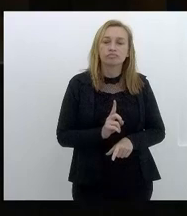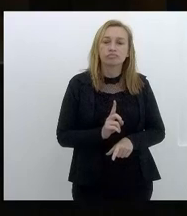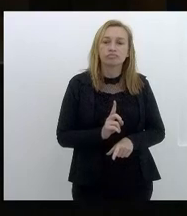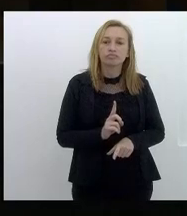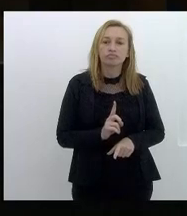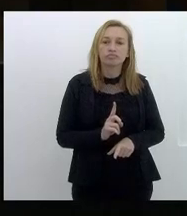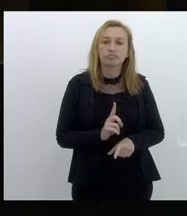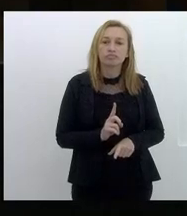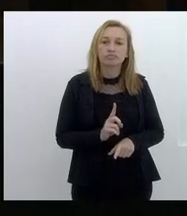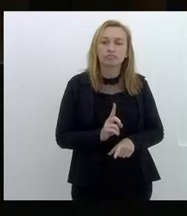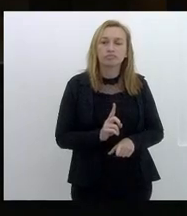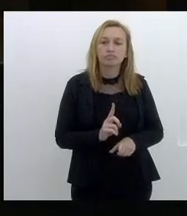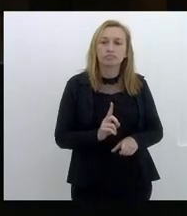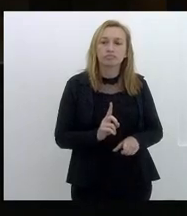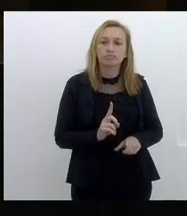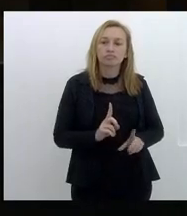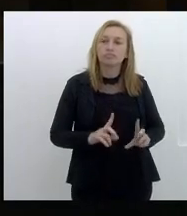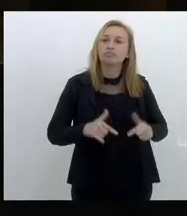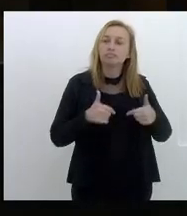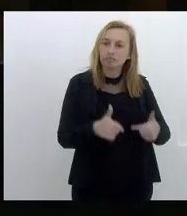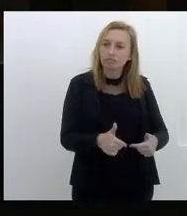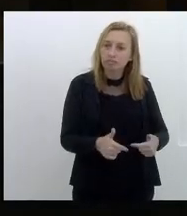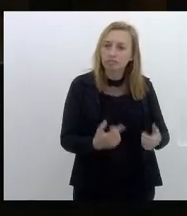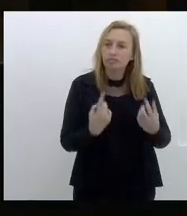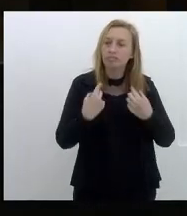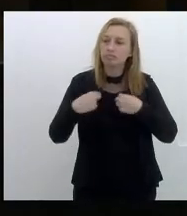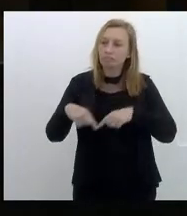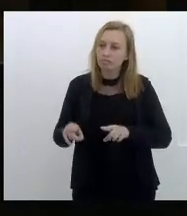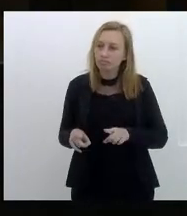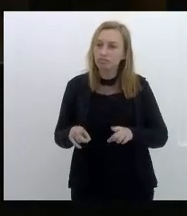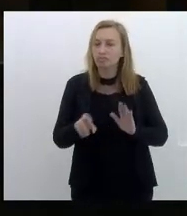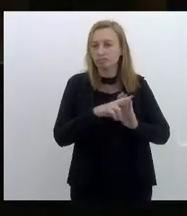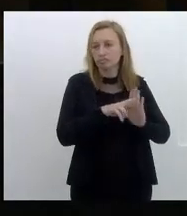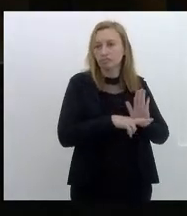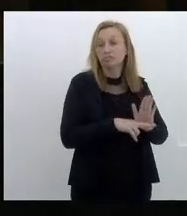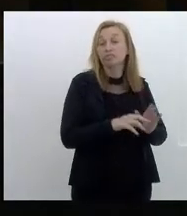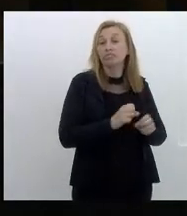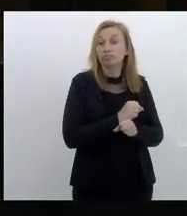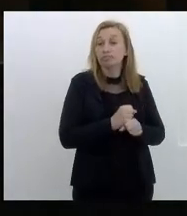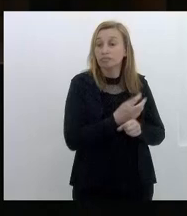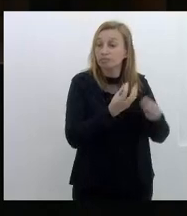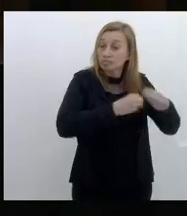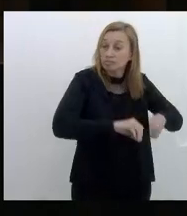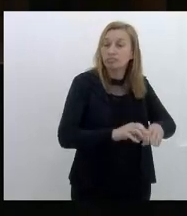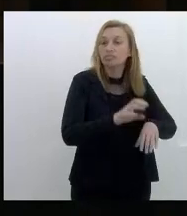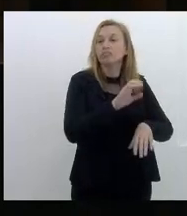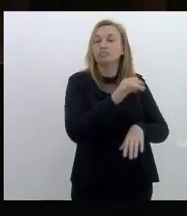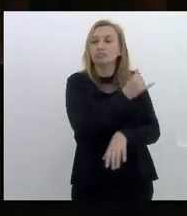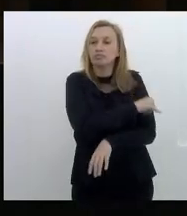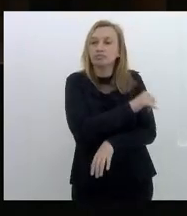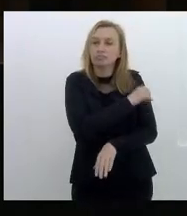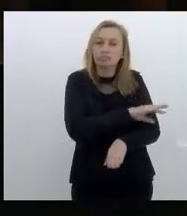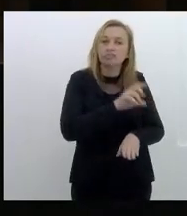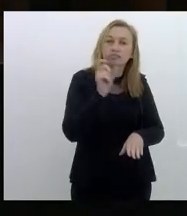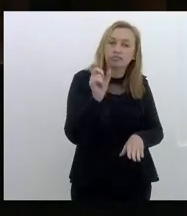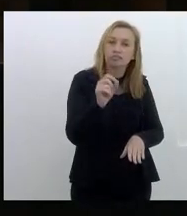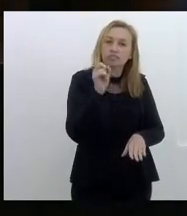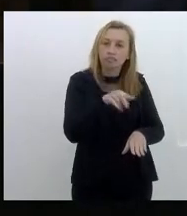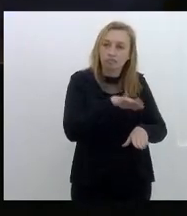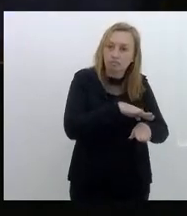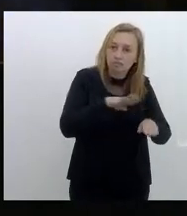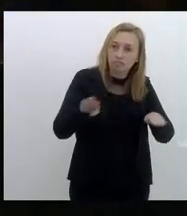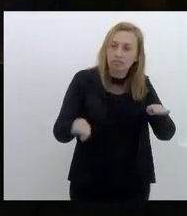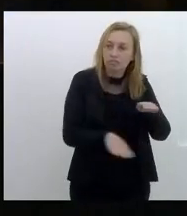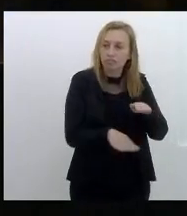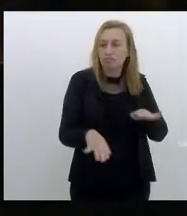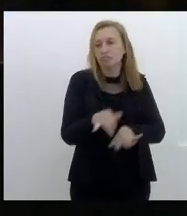que há anos vem prejudicando Estado do Rio de Janeiro que é a submissão a todo e qualquer